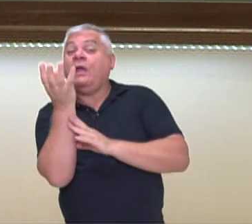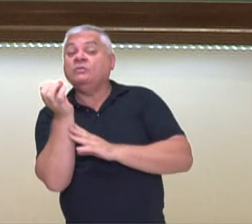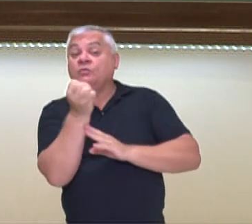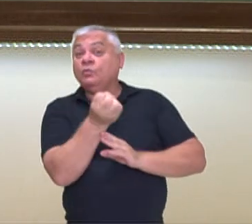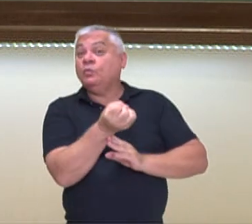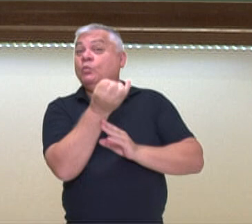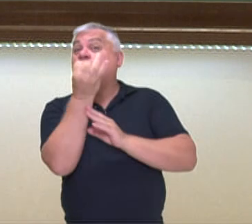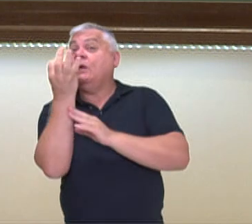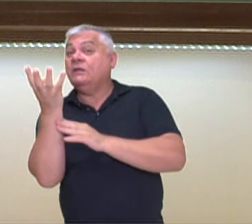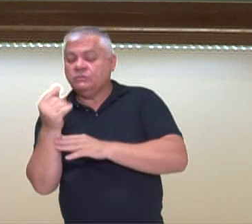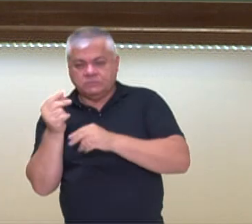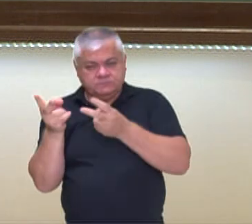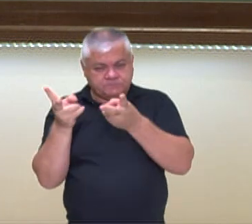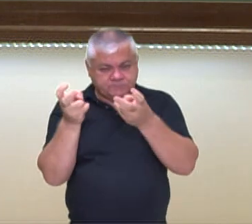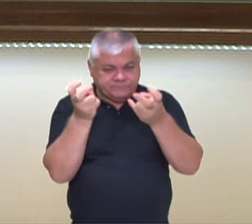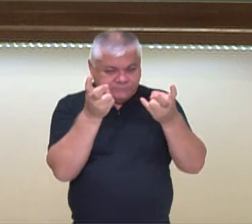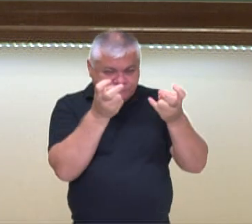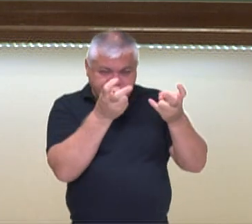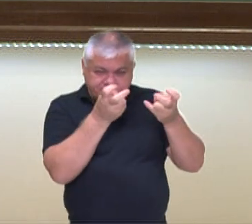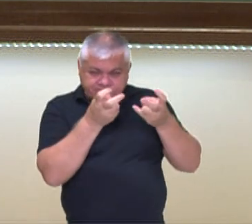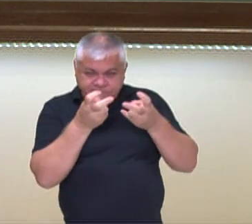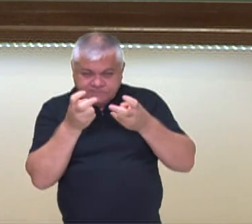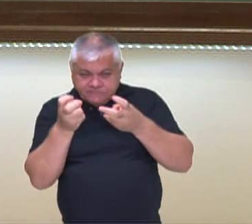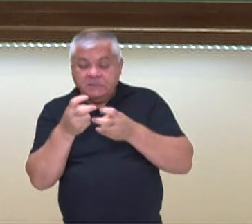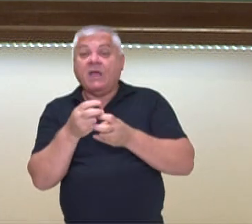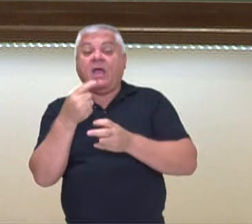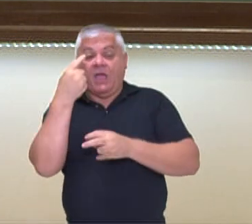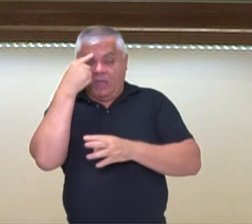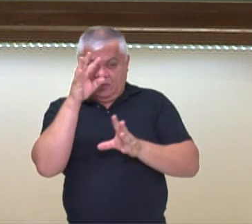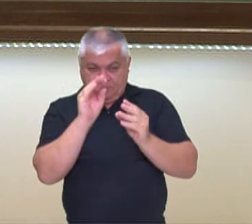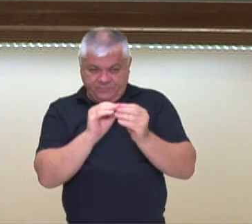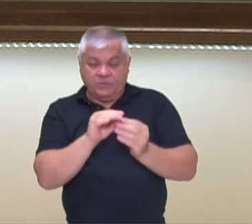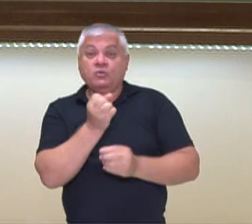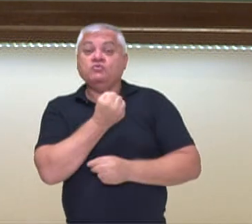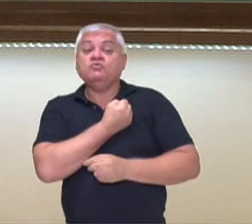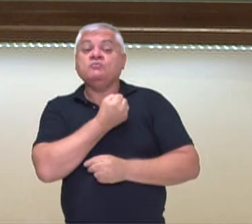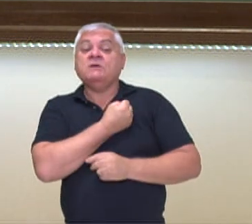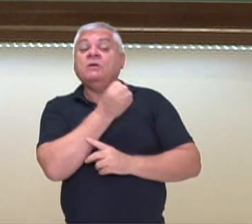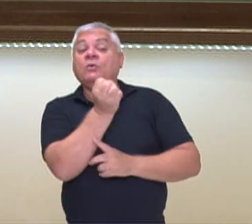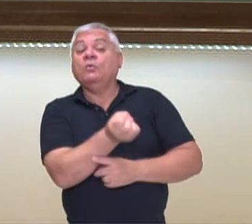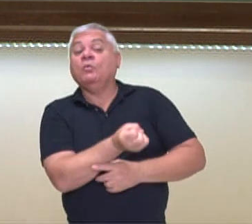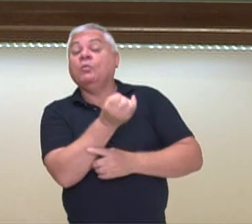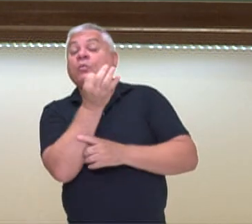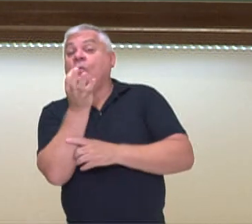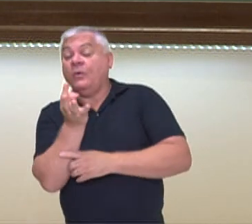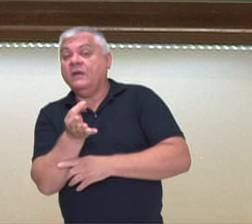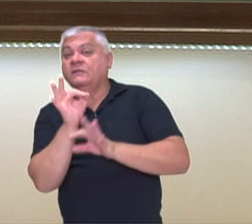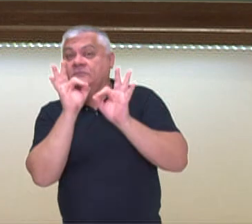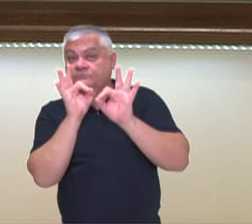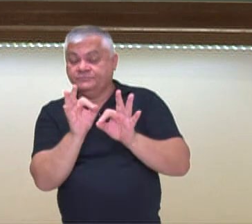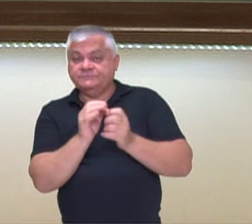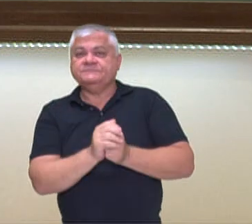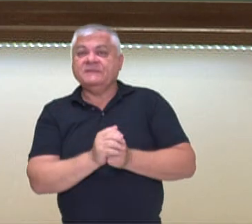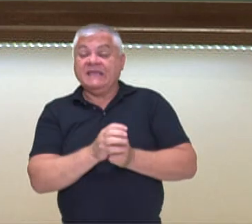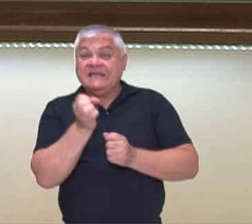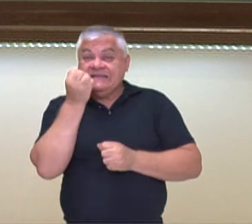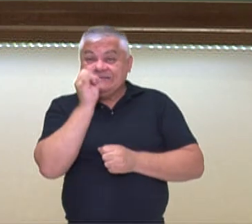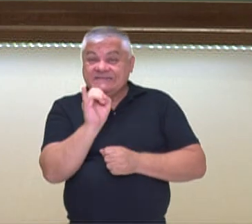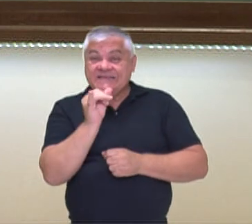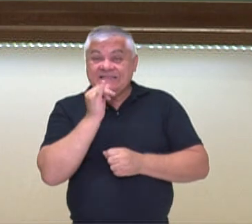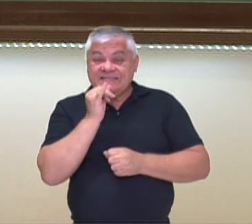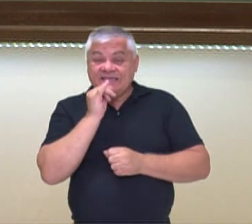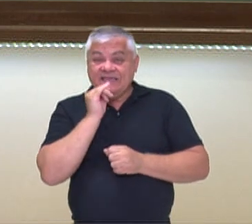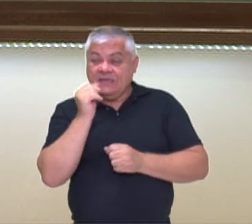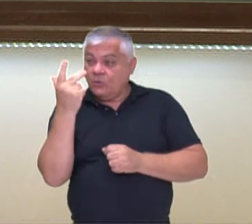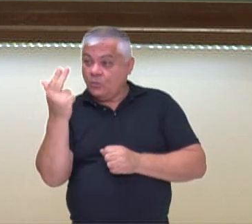quantidade de átomos, pelo índice do número de átomos, tá certo? E a partir daí, o que estiver em reagente, a